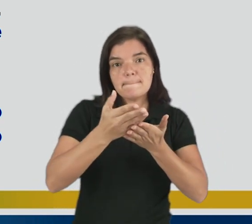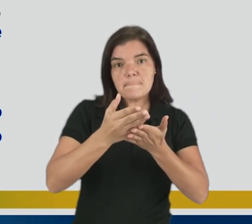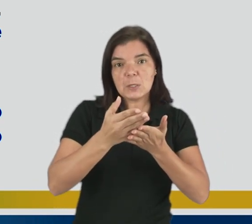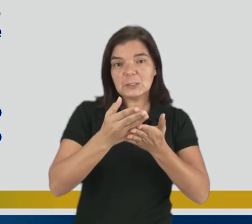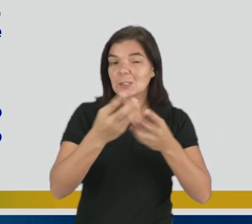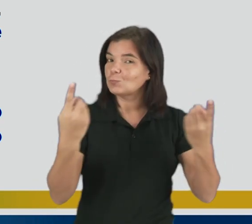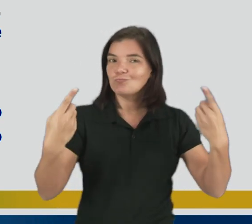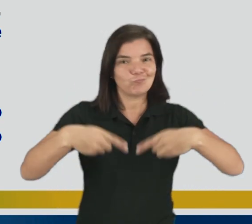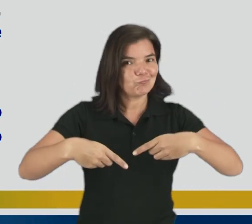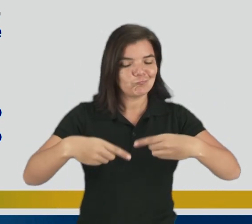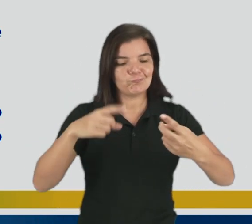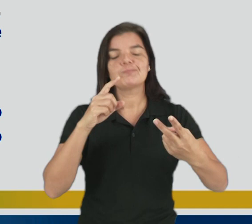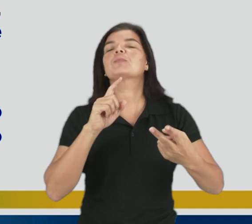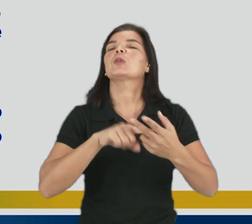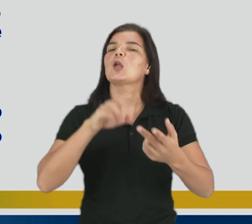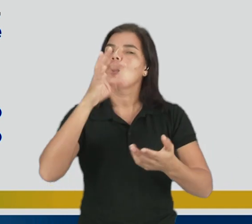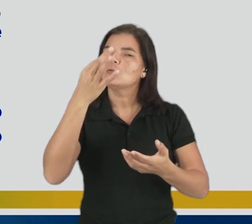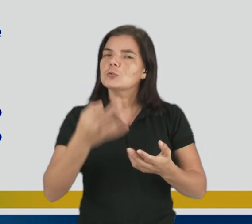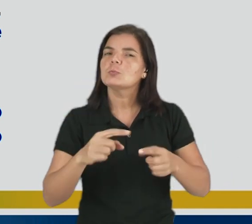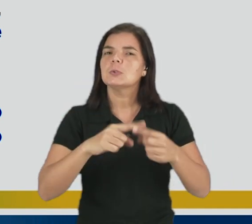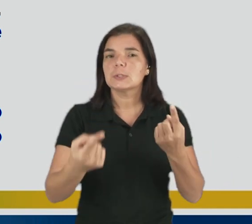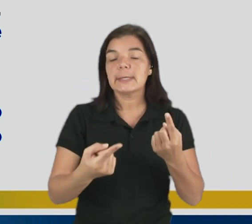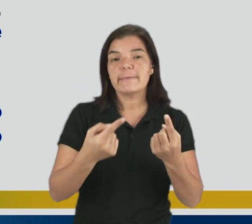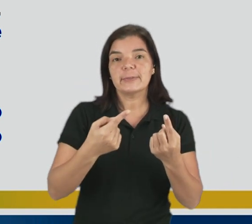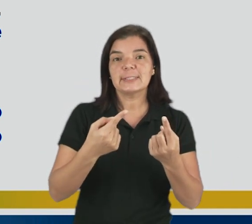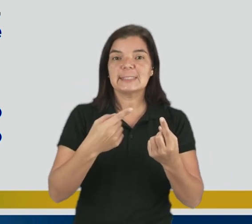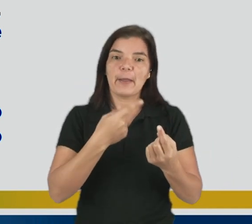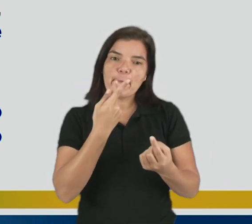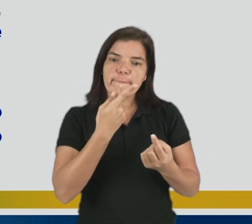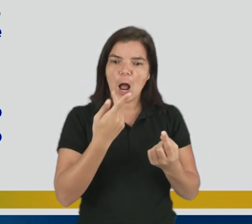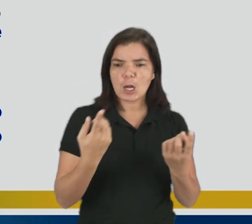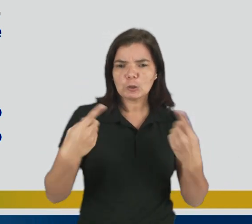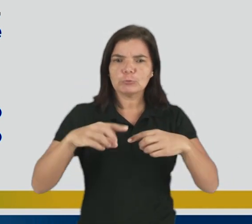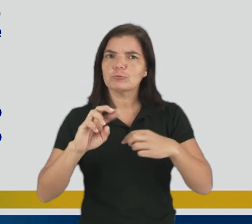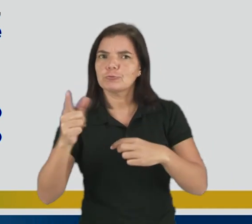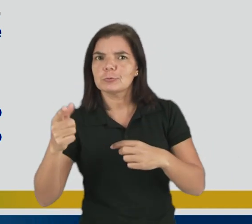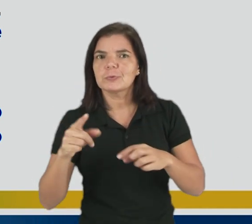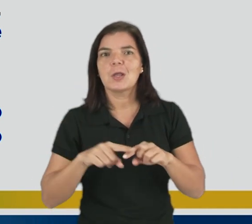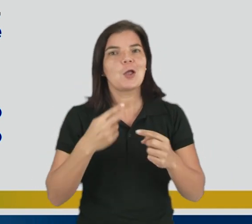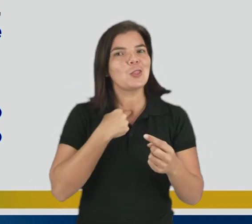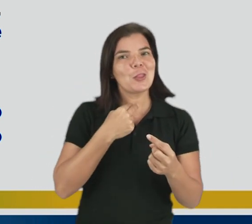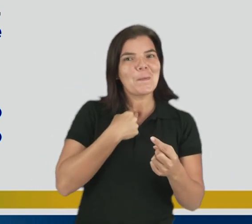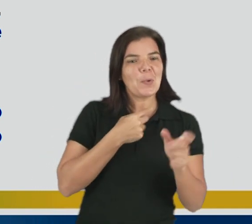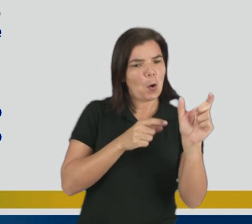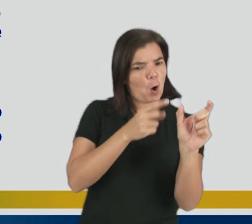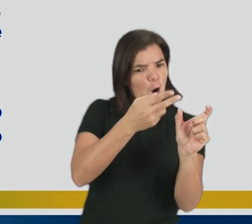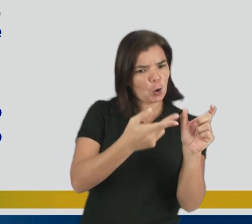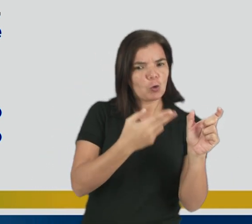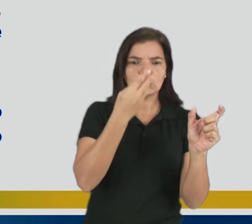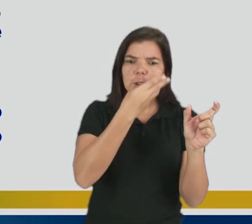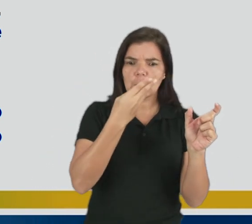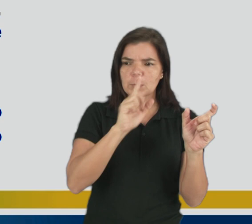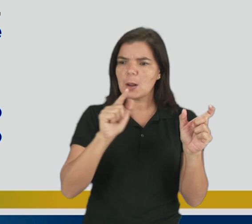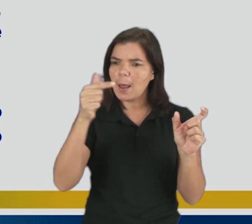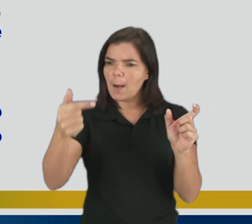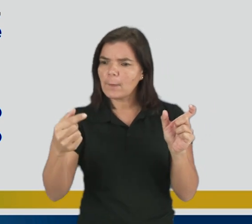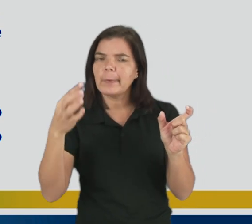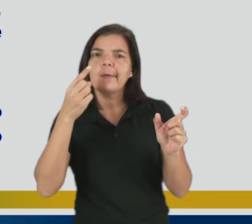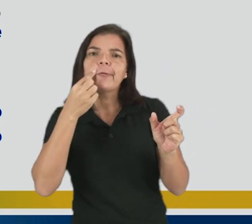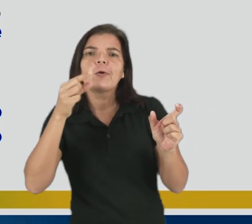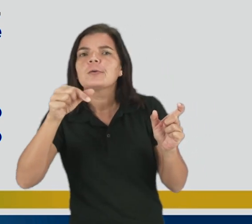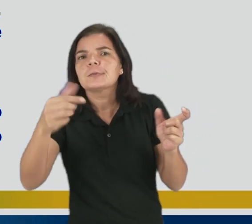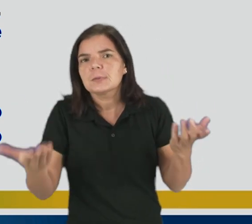não contradição, que é justamente quando você não se contradiz no texto. Eu não posso dizer que uma coisa é doce e lá na frente dizer